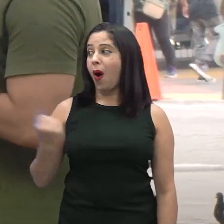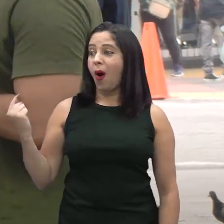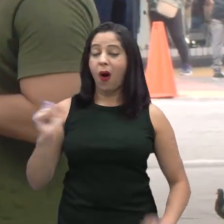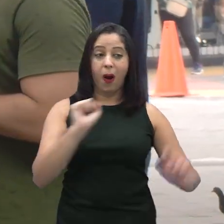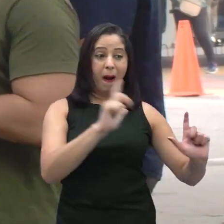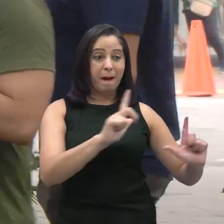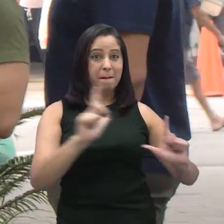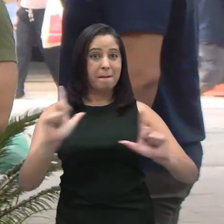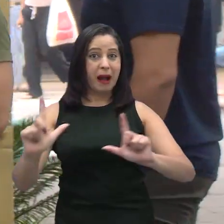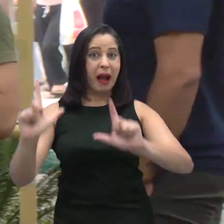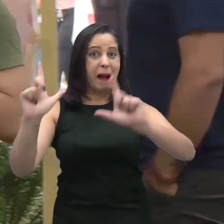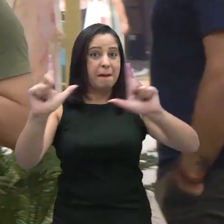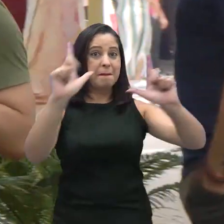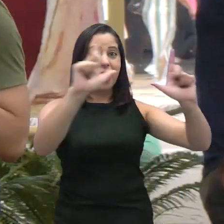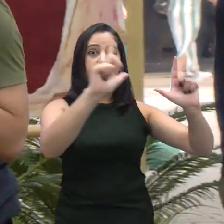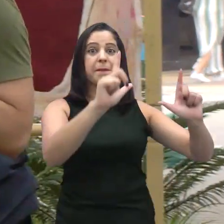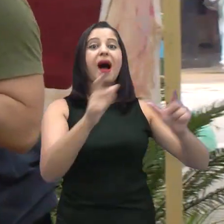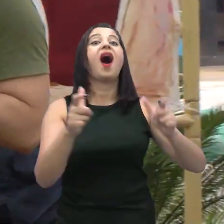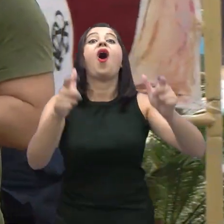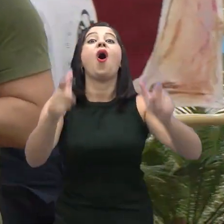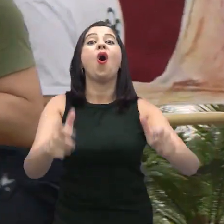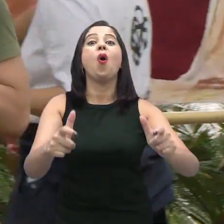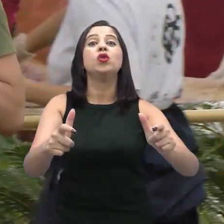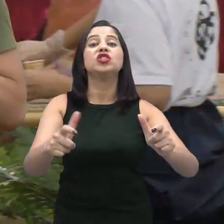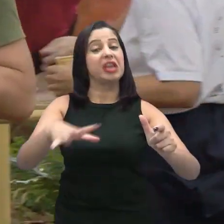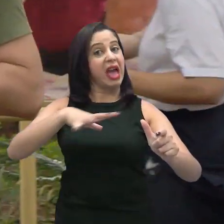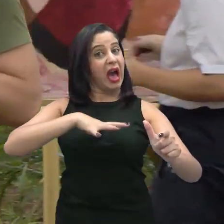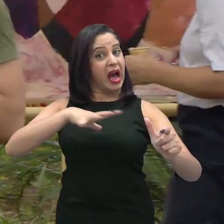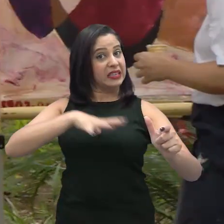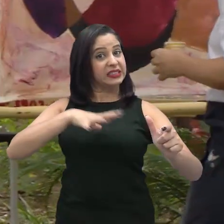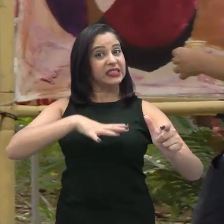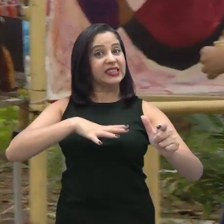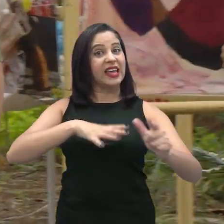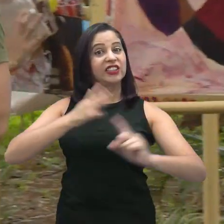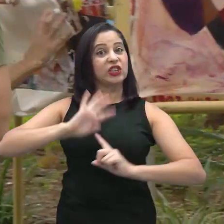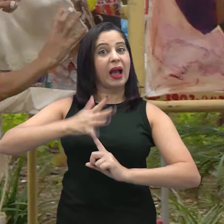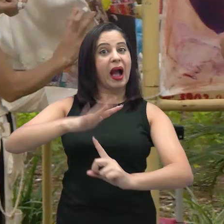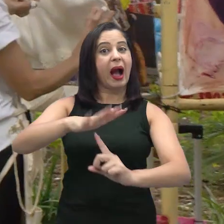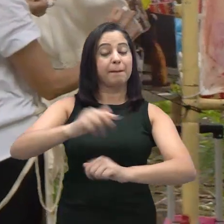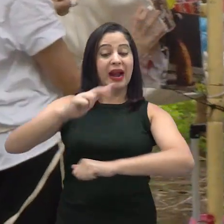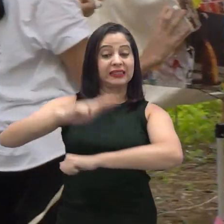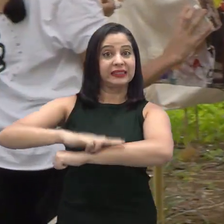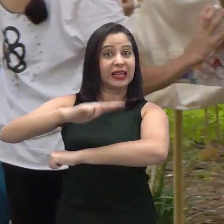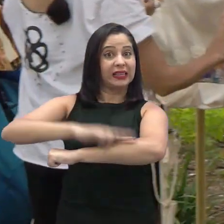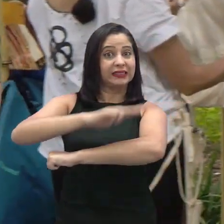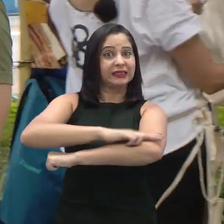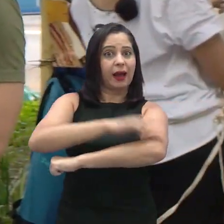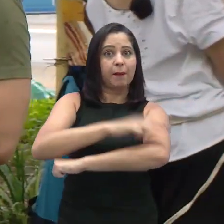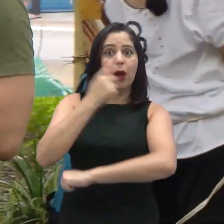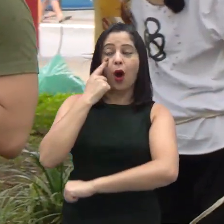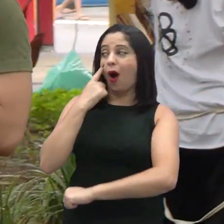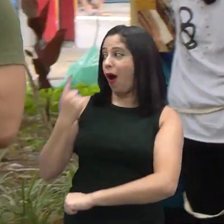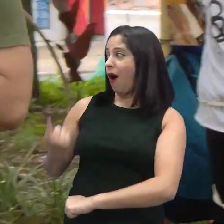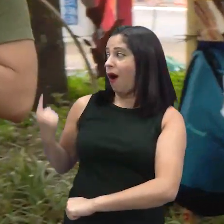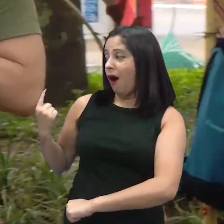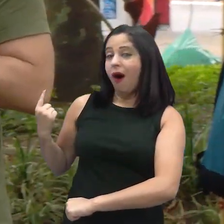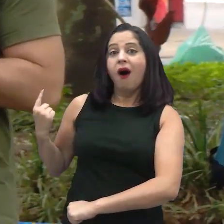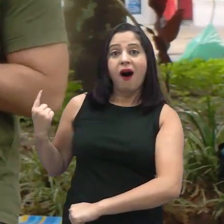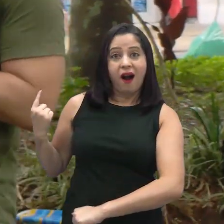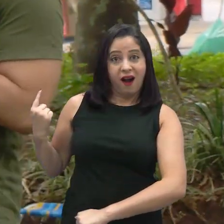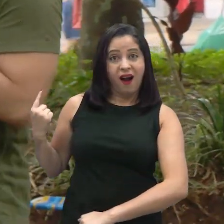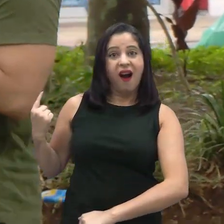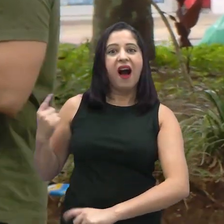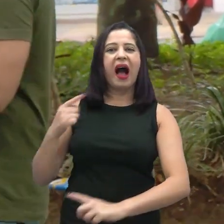de arte que está rolando aonde? Bem no centro da cidade mesmo. Eu estou aqui na Praça do Sapo e isso que vocês estão vendo aqui atrás de